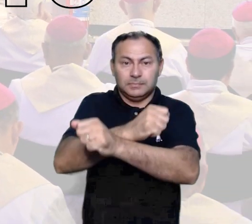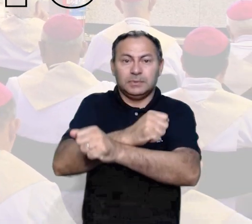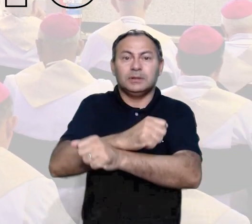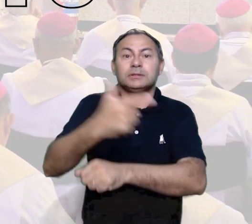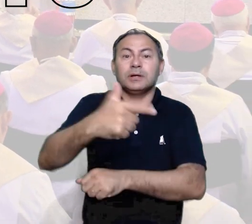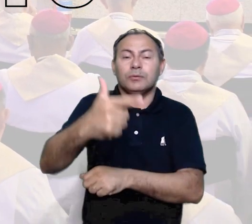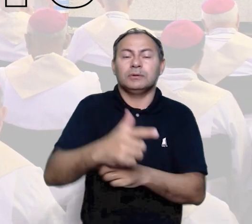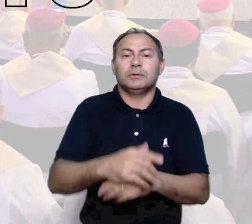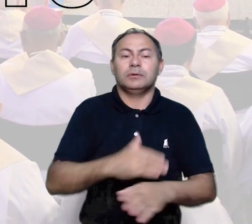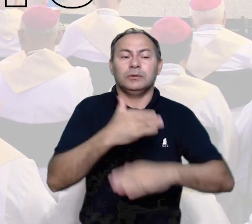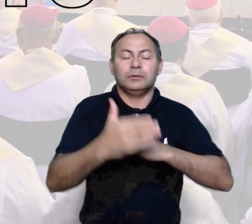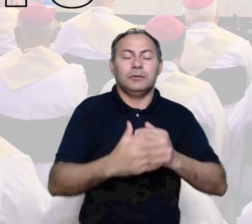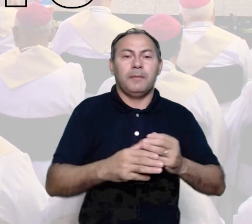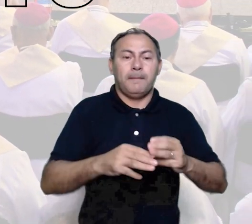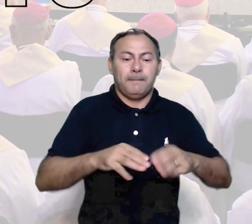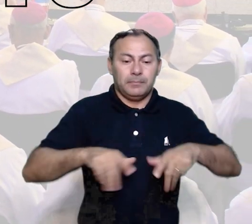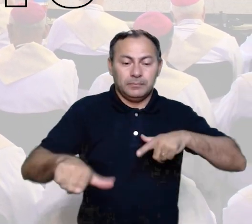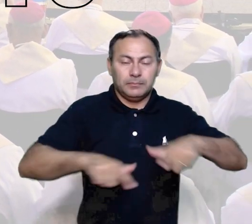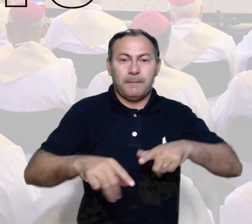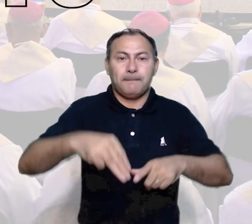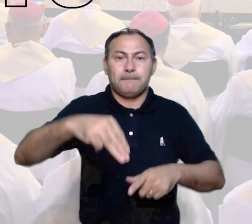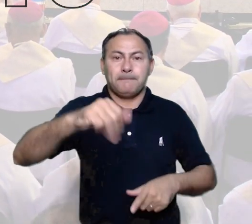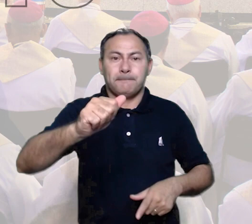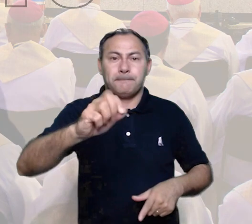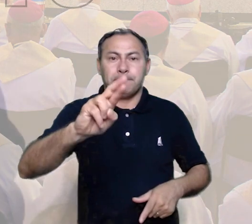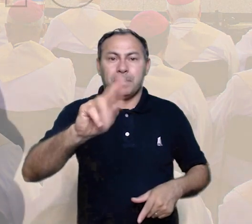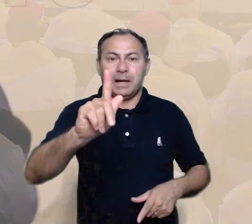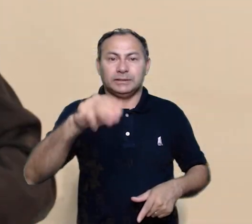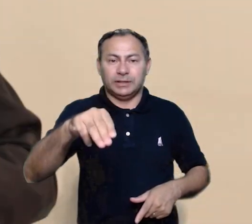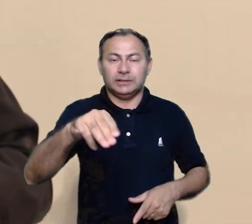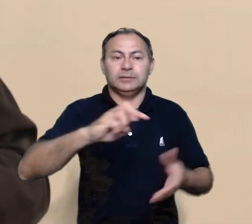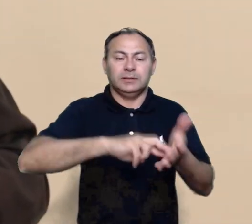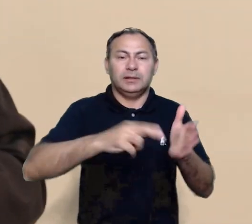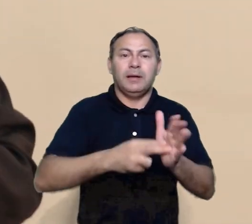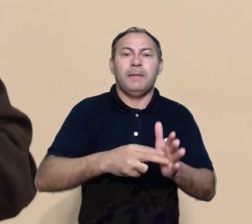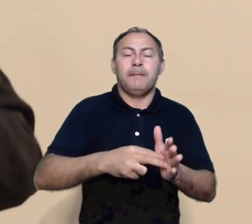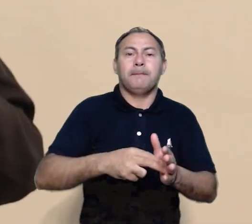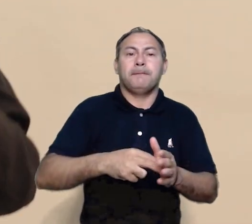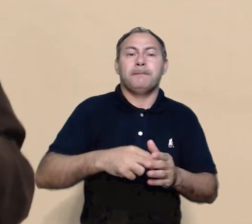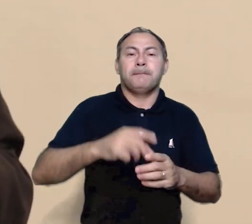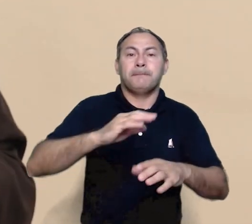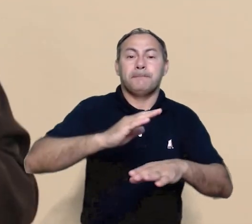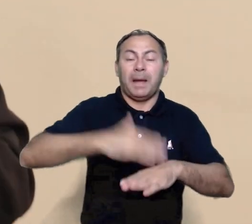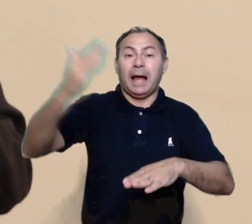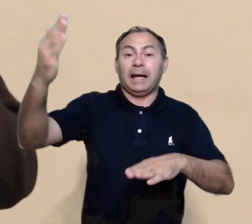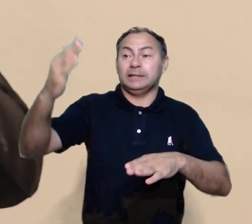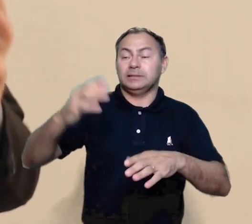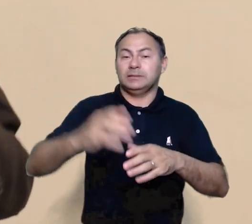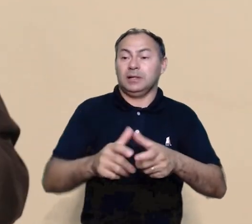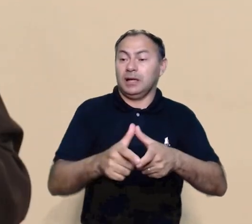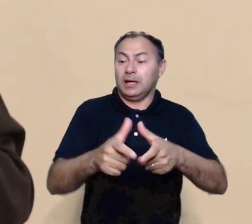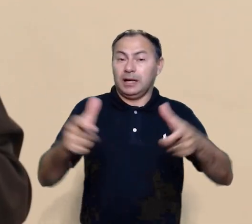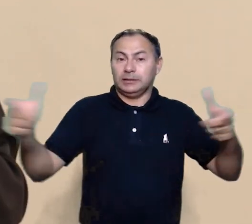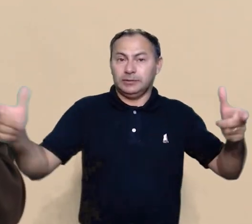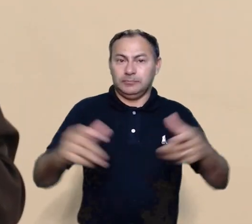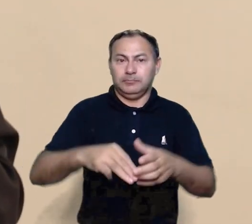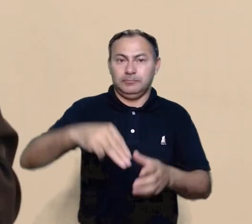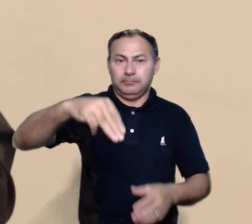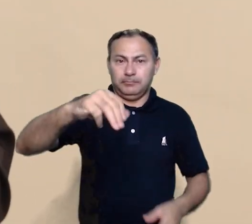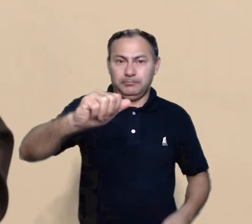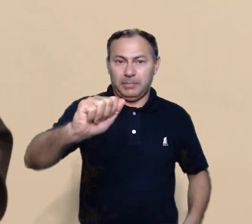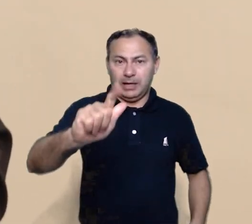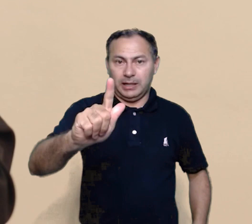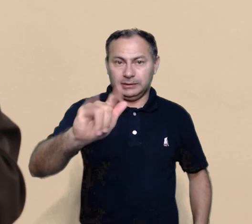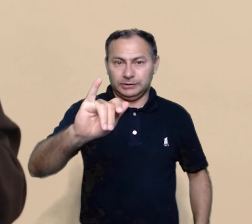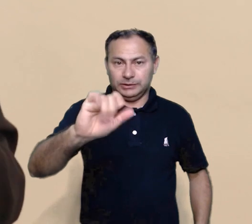magistério é um ministério mages em latim significa mais maior grande por